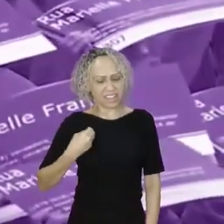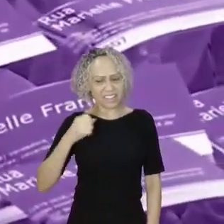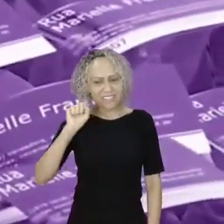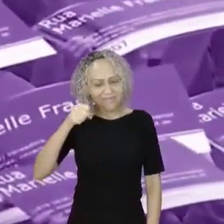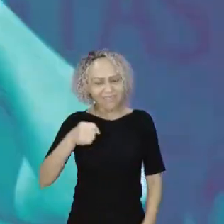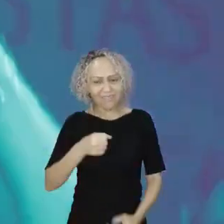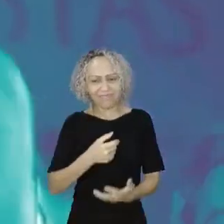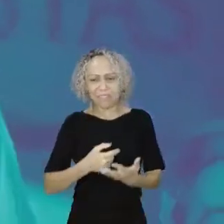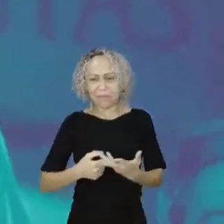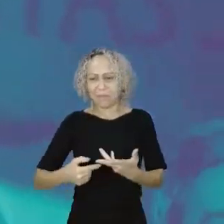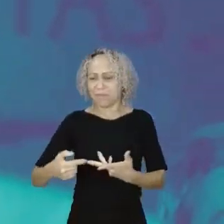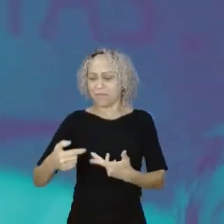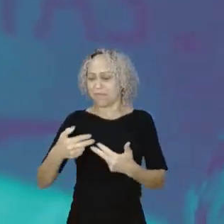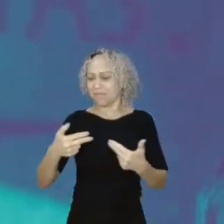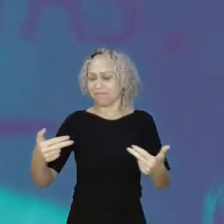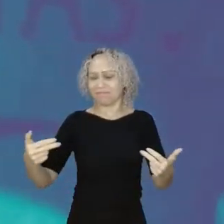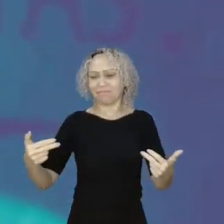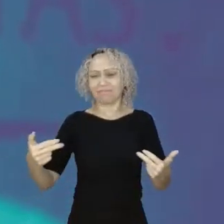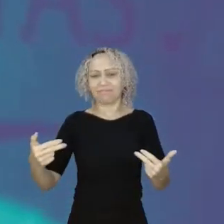acontecer.